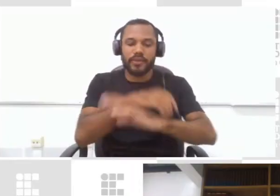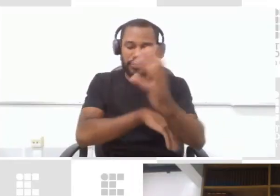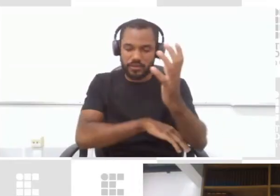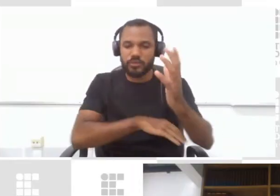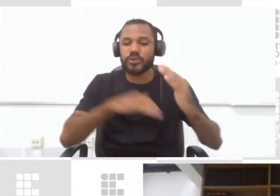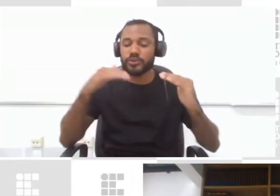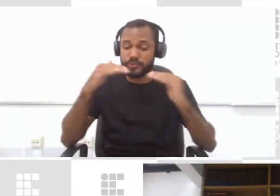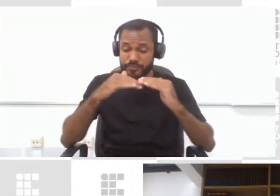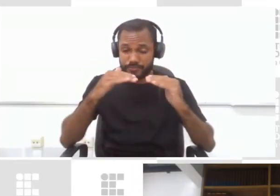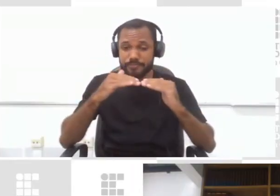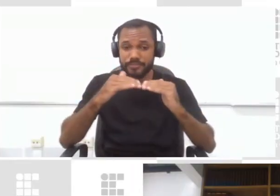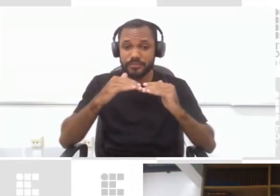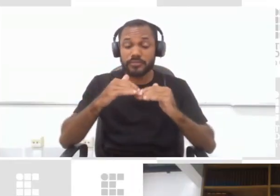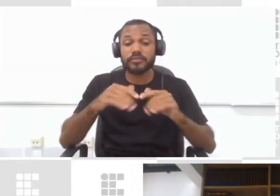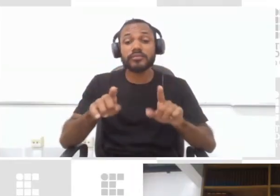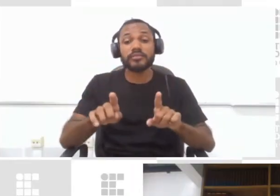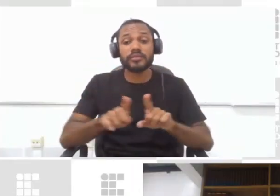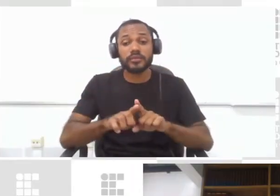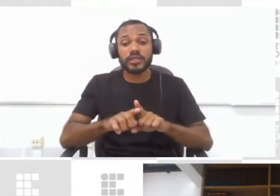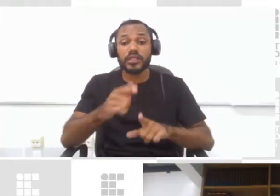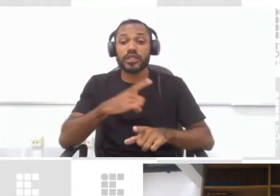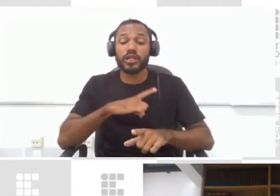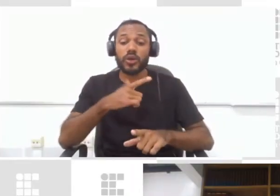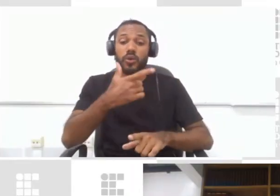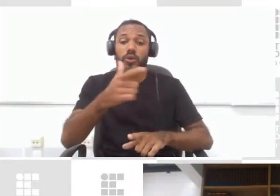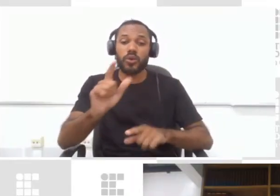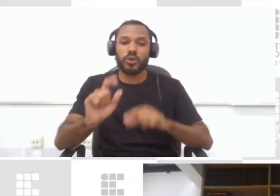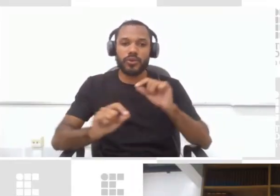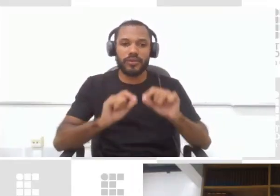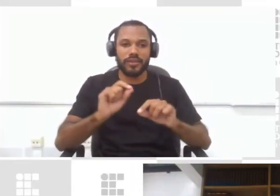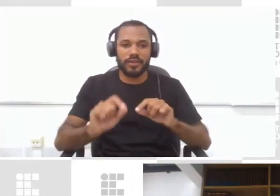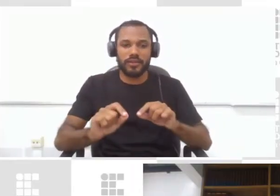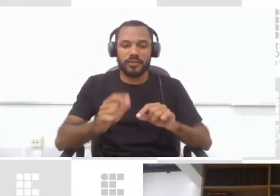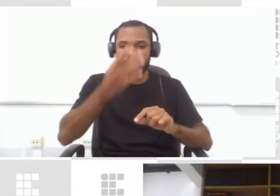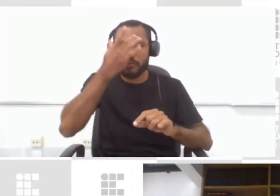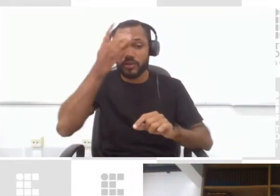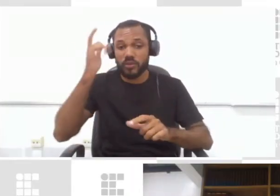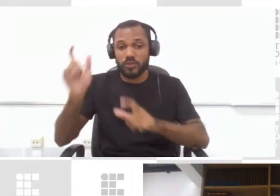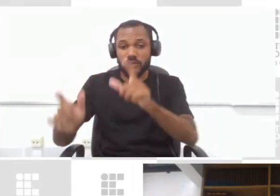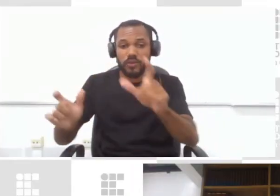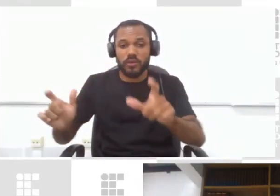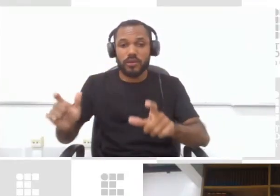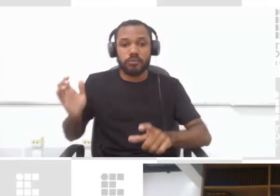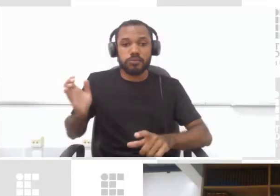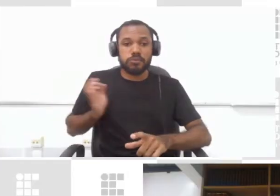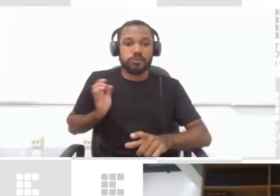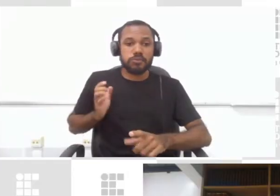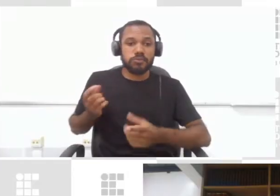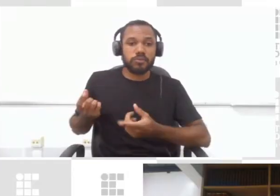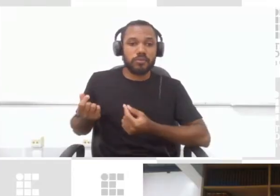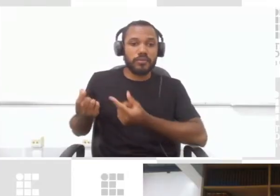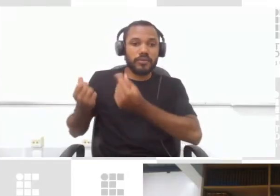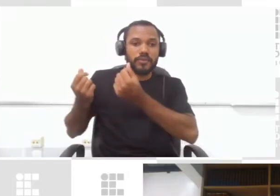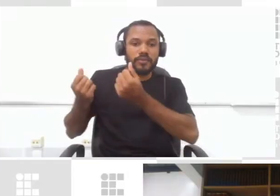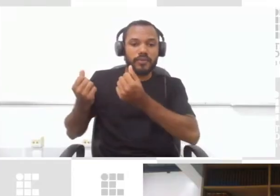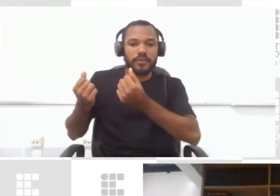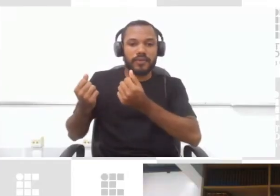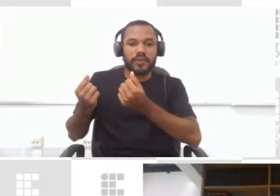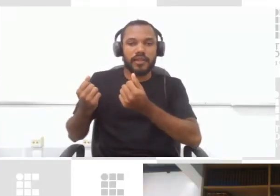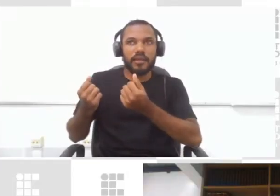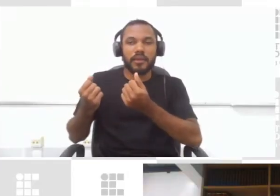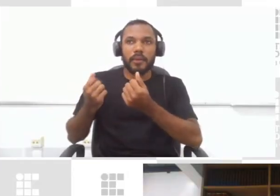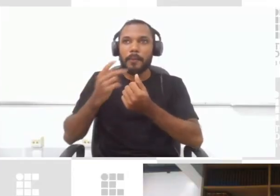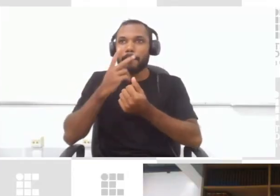questão é a ideia que os ricos se fazem de que eles estão menos que eles são menos vulneráveis